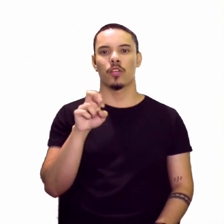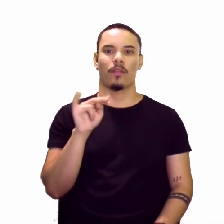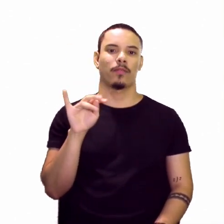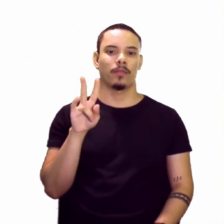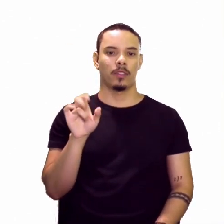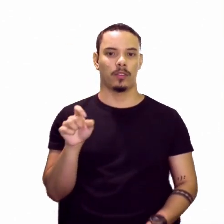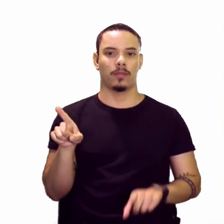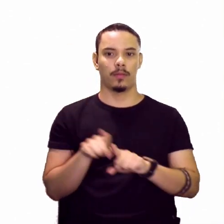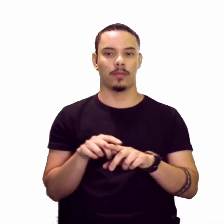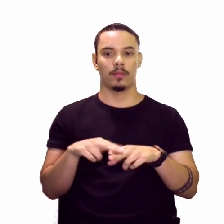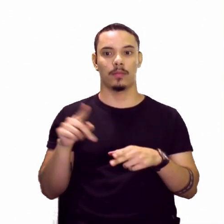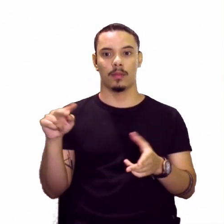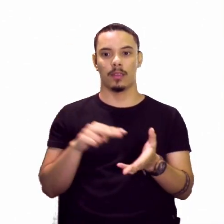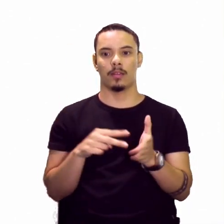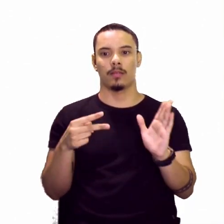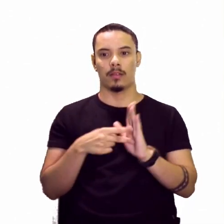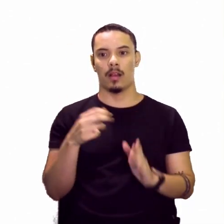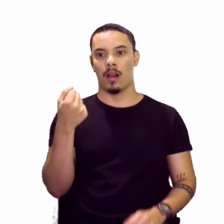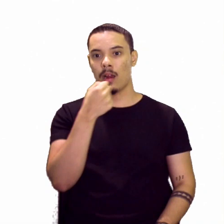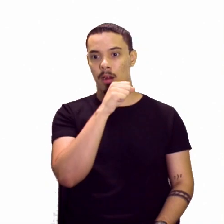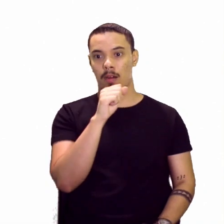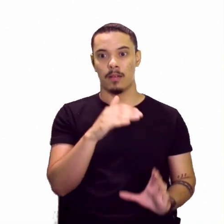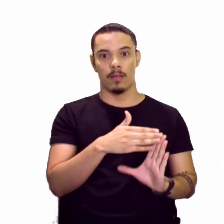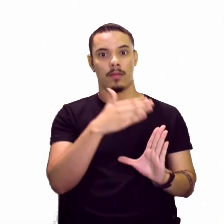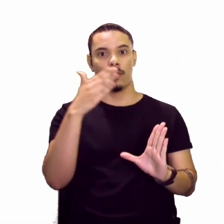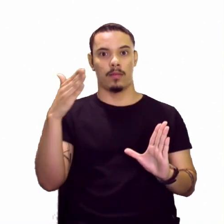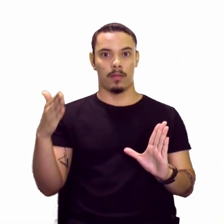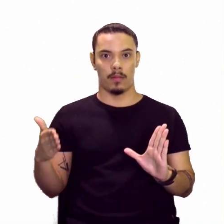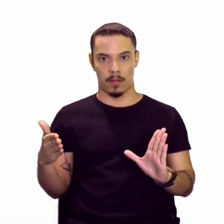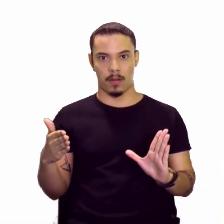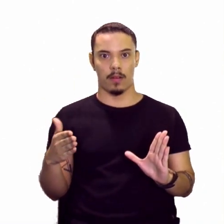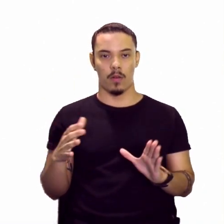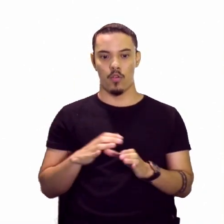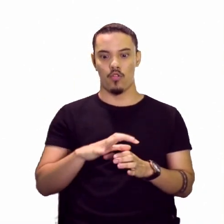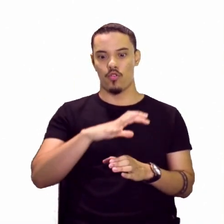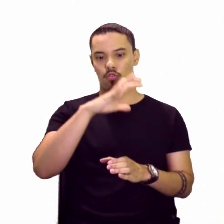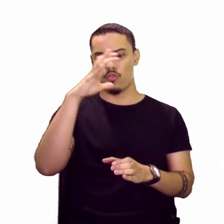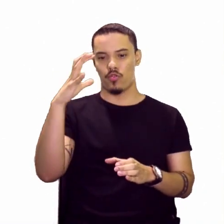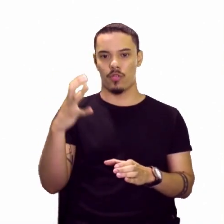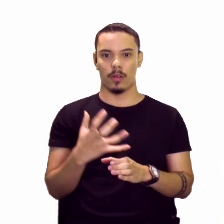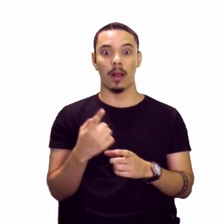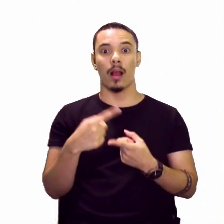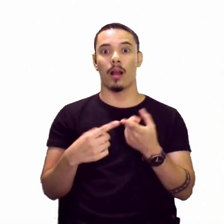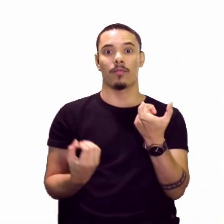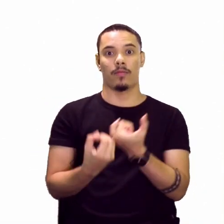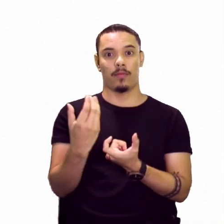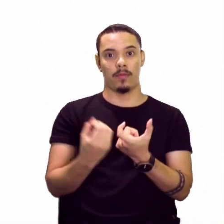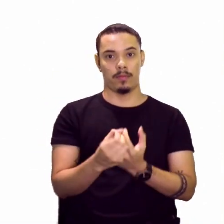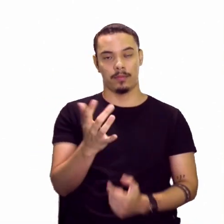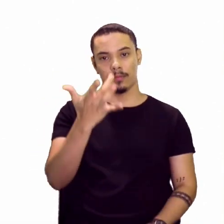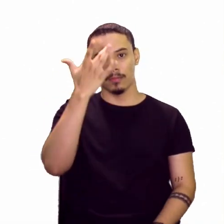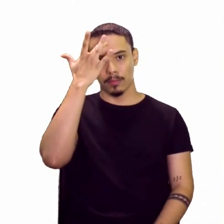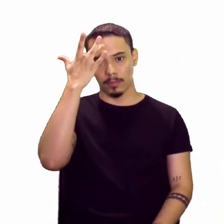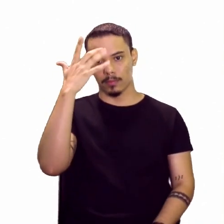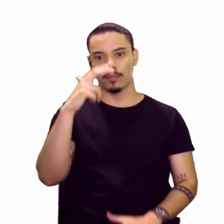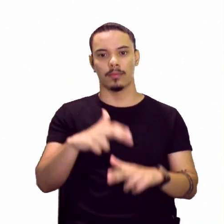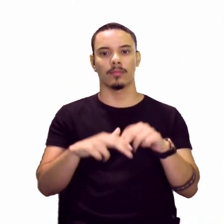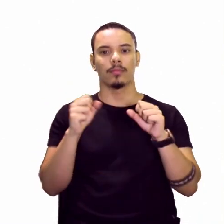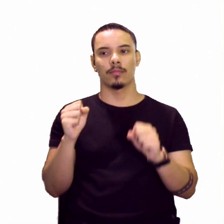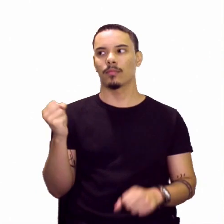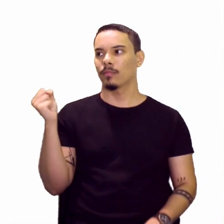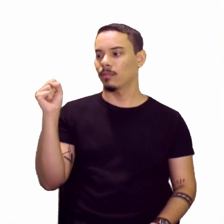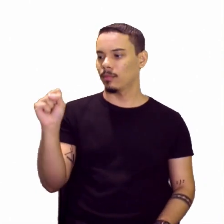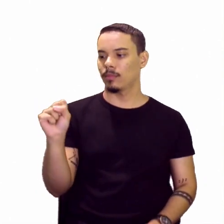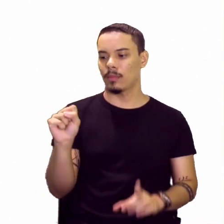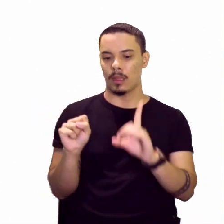aqui, então, é o sorvetão, né? Exatamente. Nós temos um sorvete, não tem um sorvetão na outra. Então, lembrando que pode usar o S no lugar do